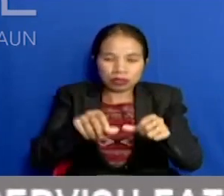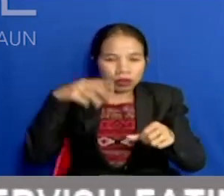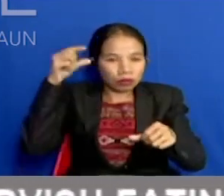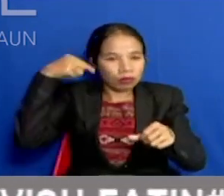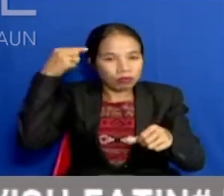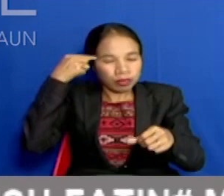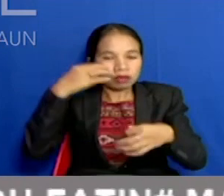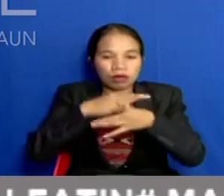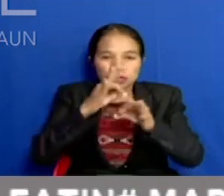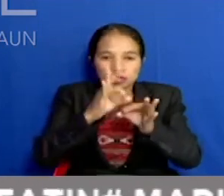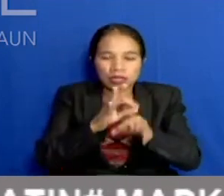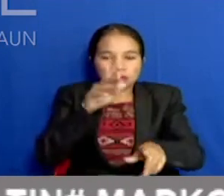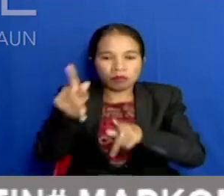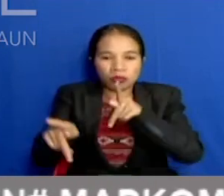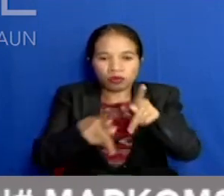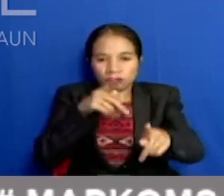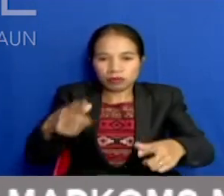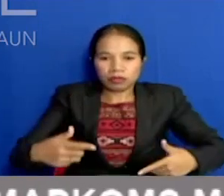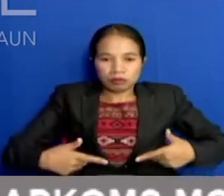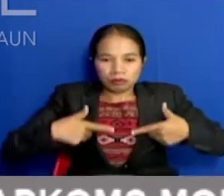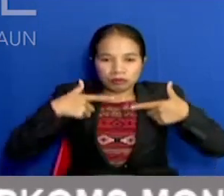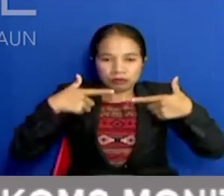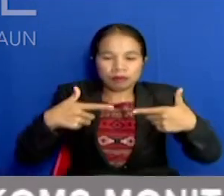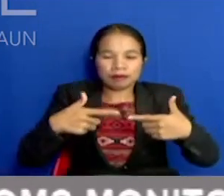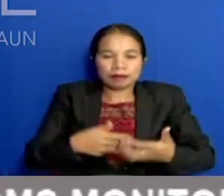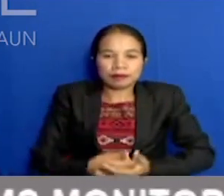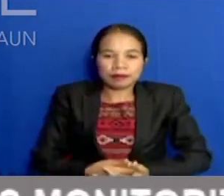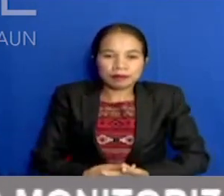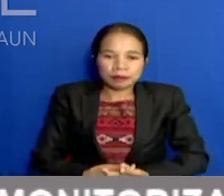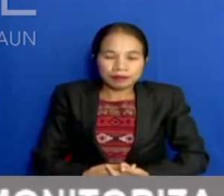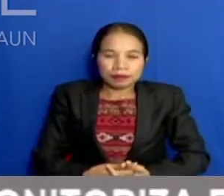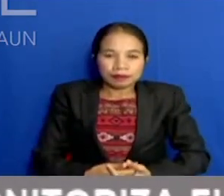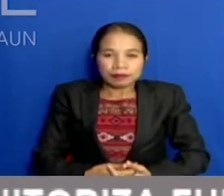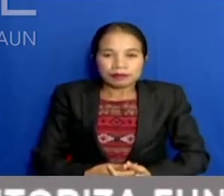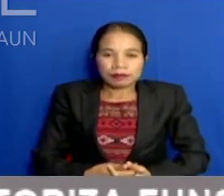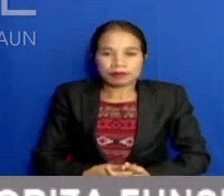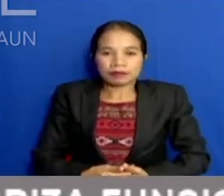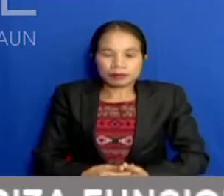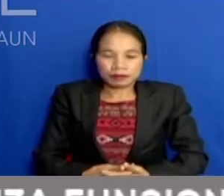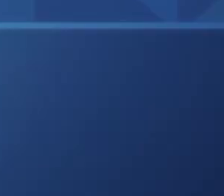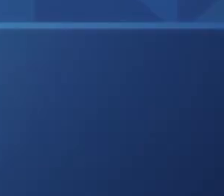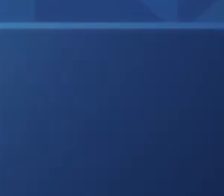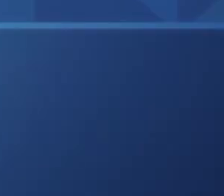o dia-a-dia povo Niamores. Almeiro Afonso, Lucas da Costa, RTTL.